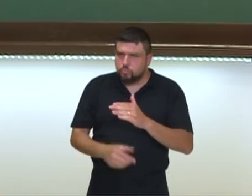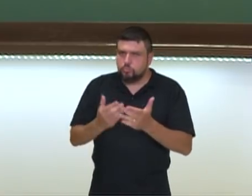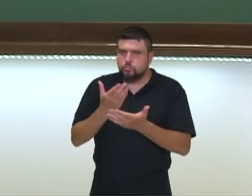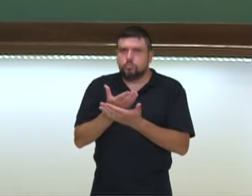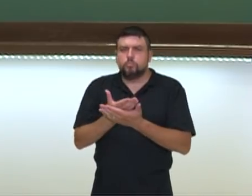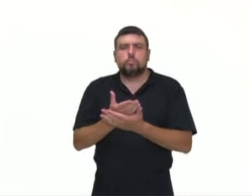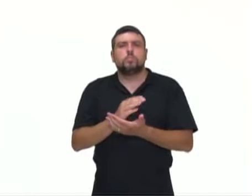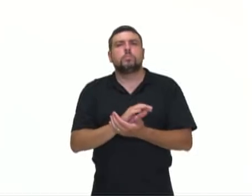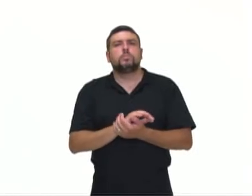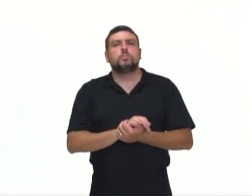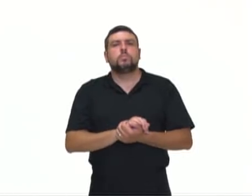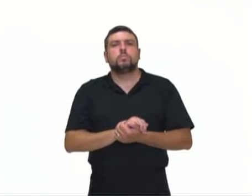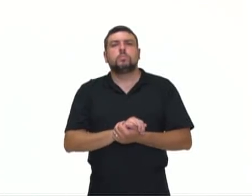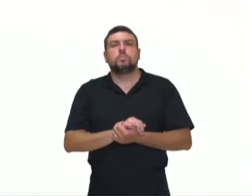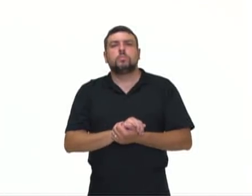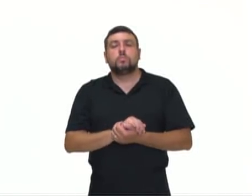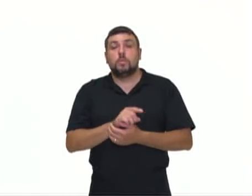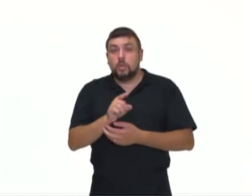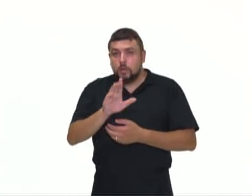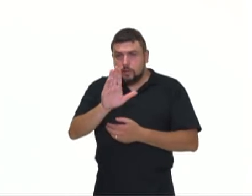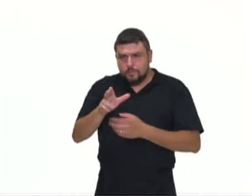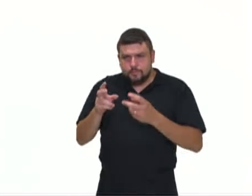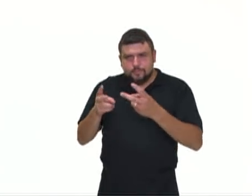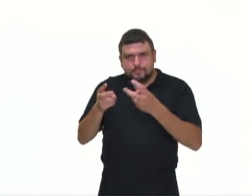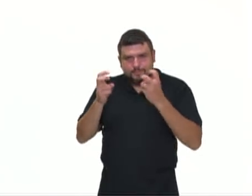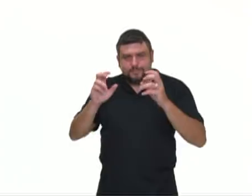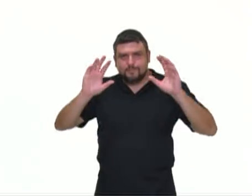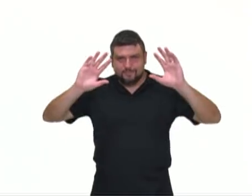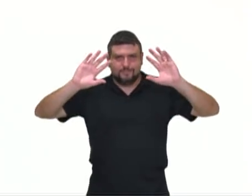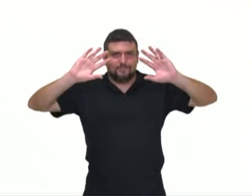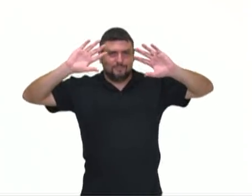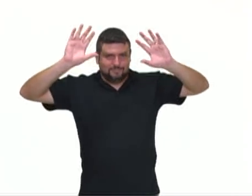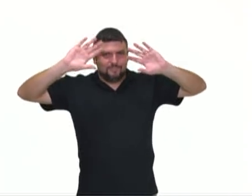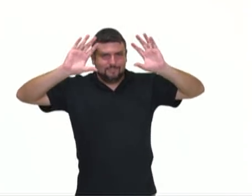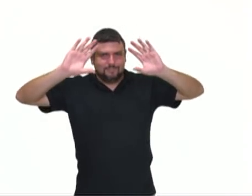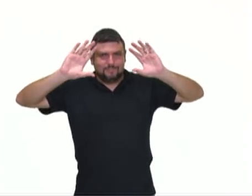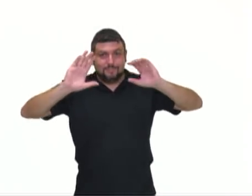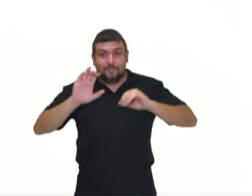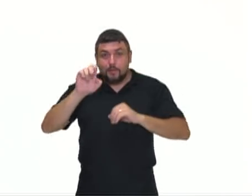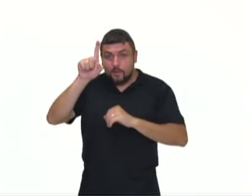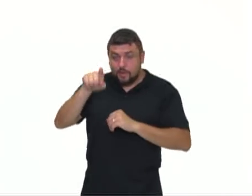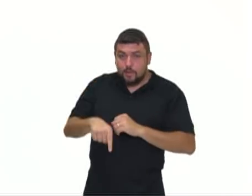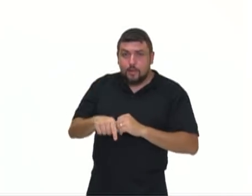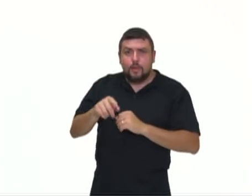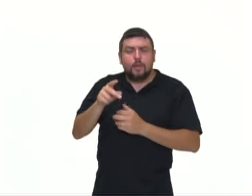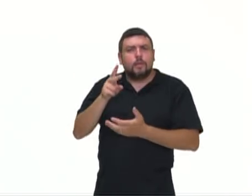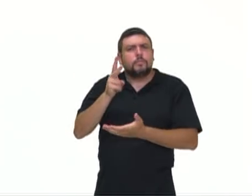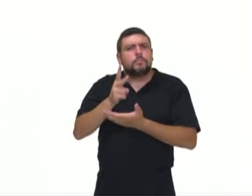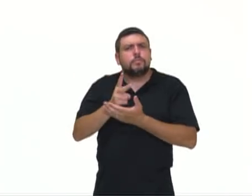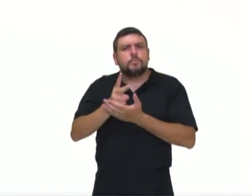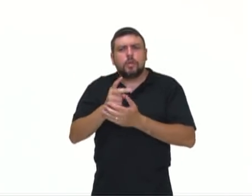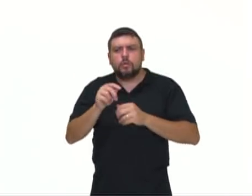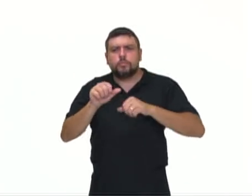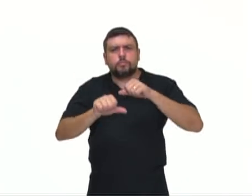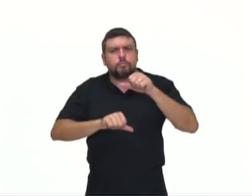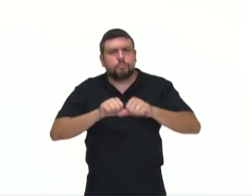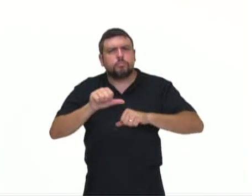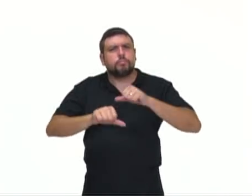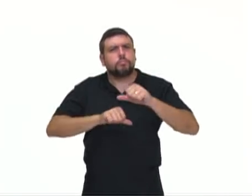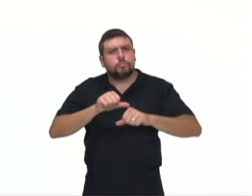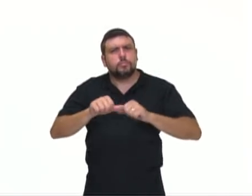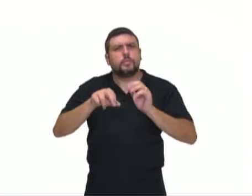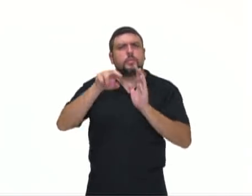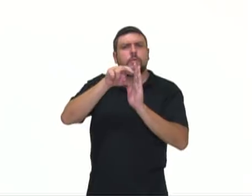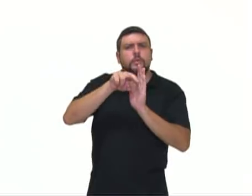tema. Você já percebeu que o voleibol é uma das modalidades esportivas que constantemente sofre alterações em suas regras